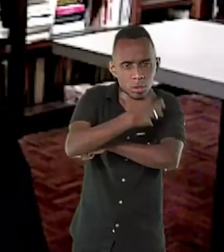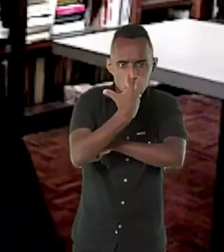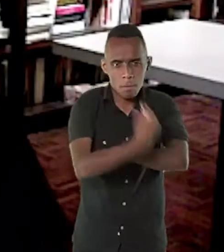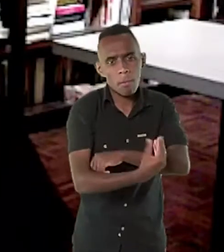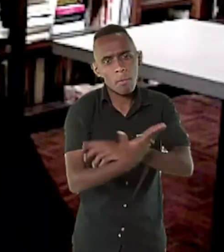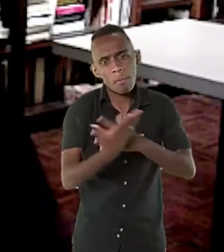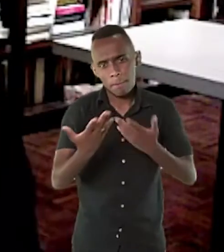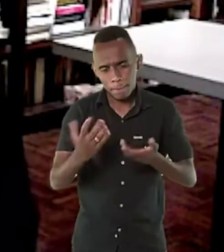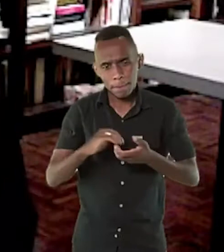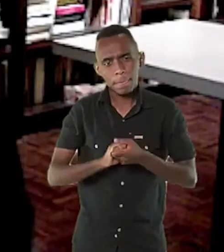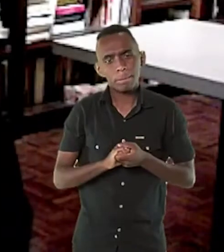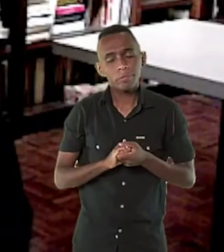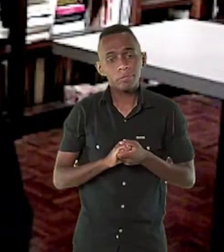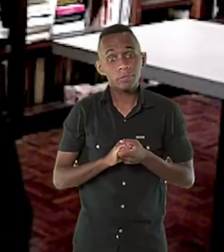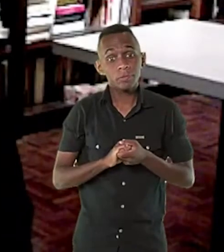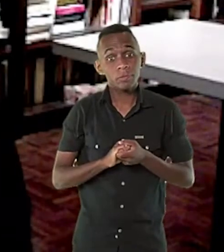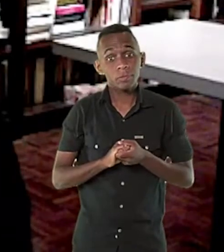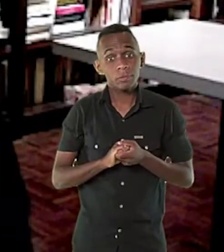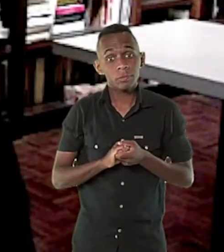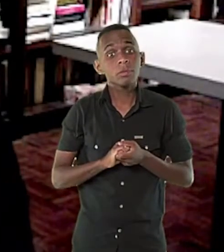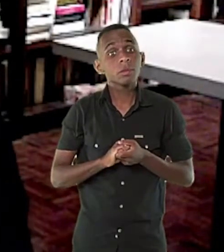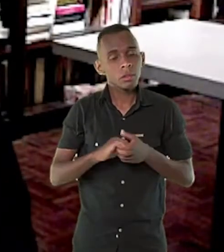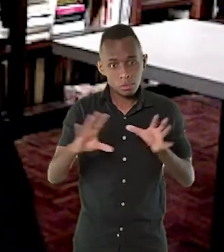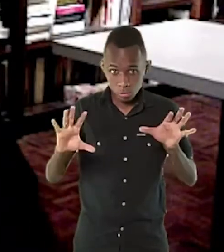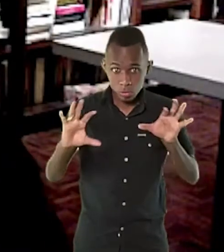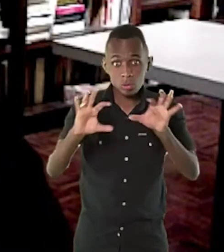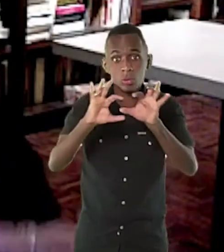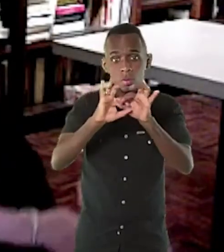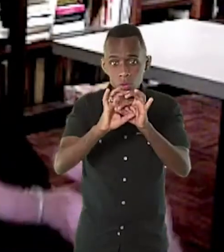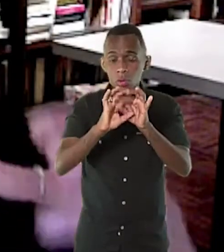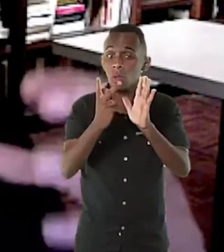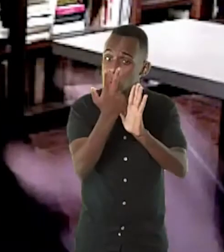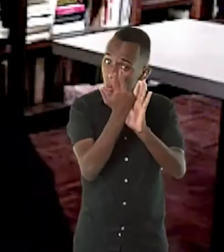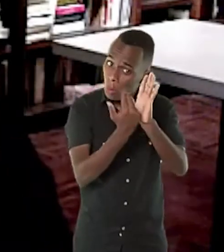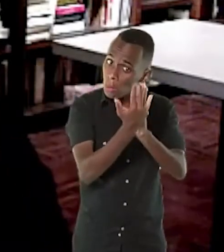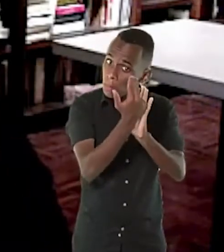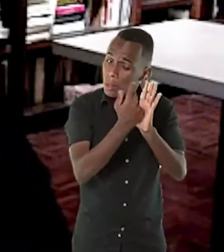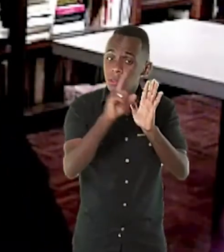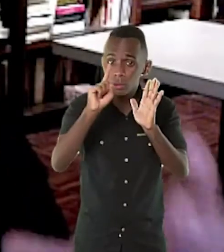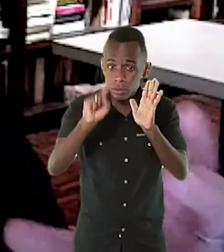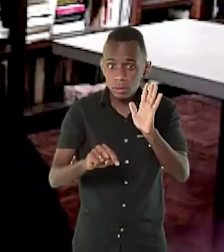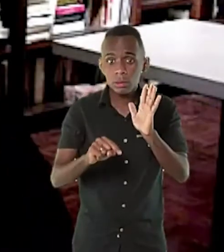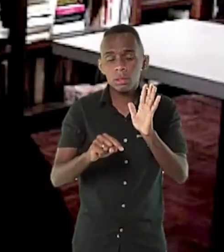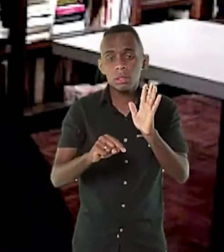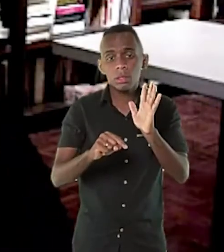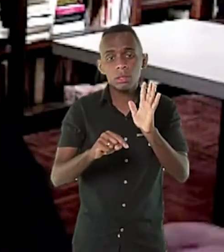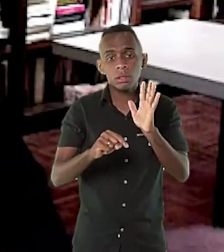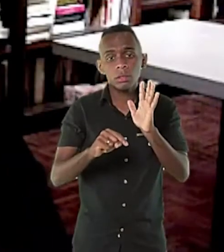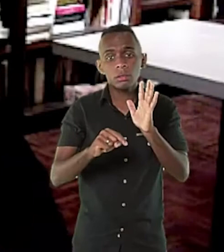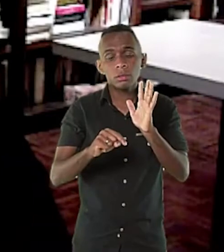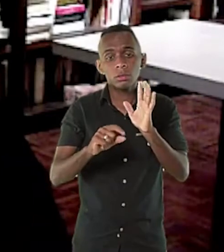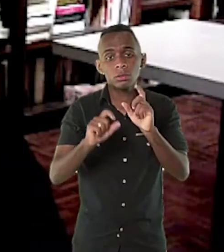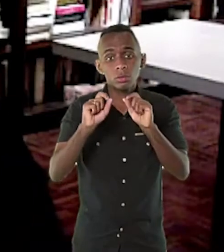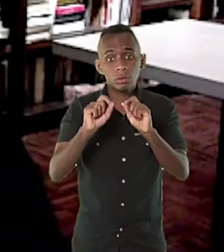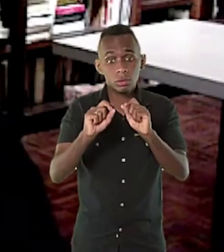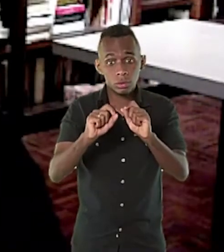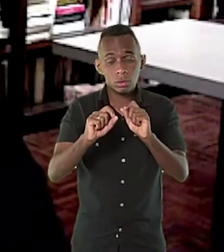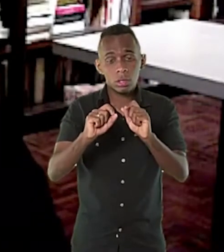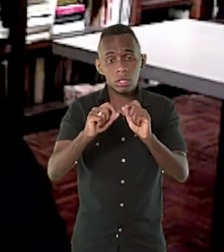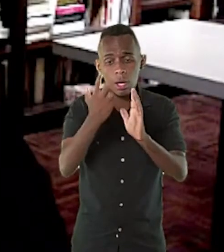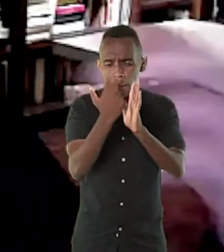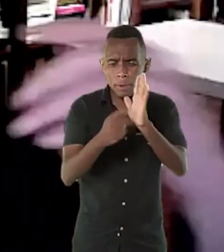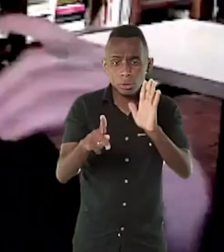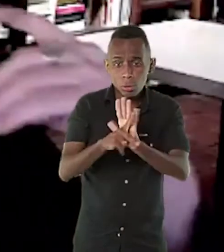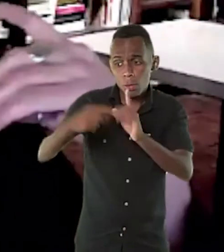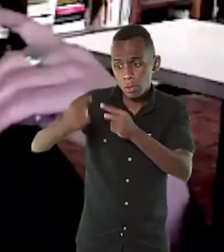desfile dos estudantes, isso converte a imagem na instância política